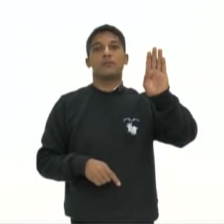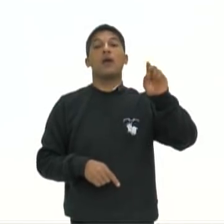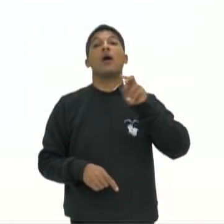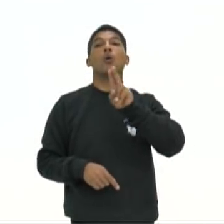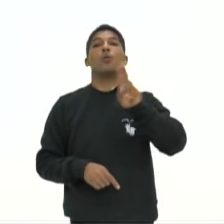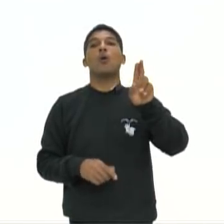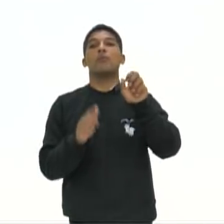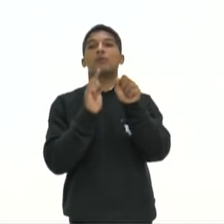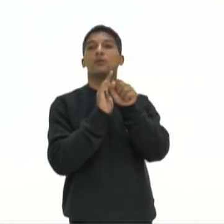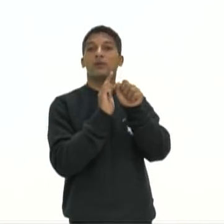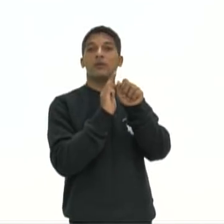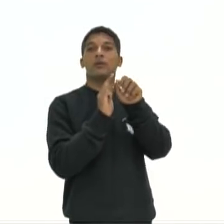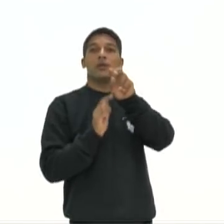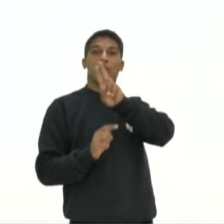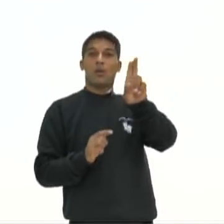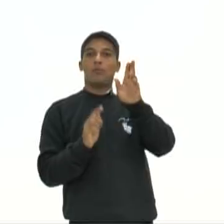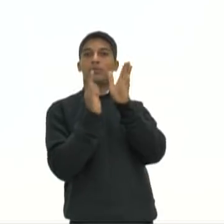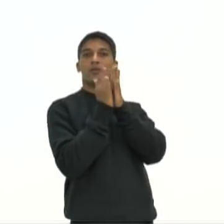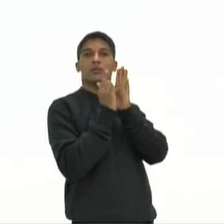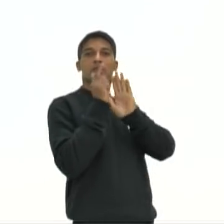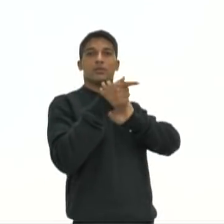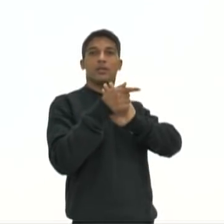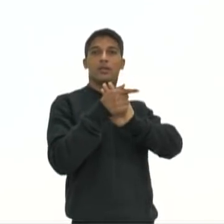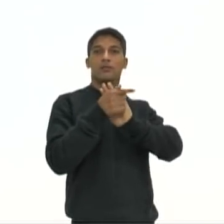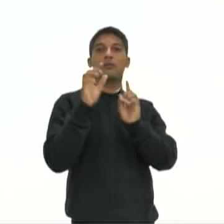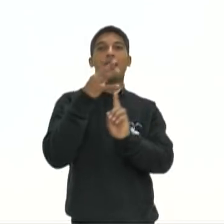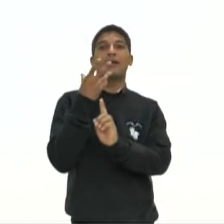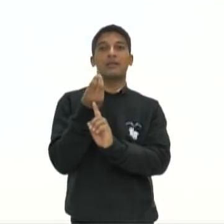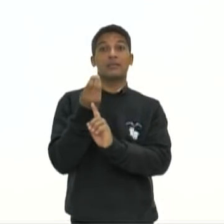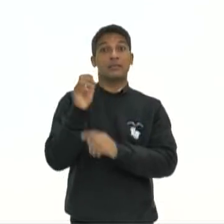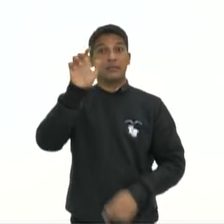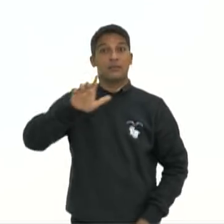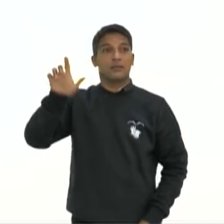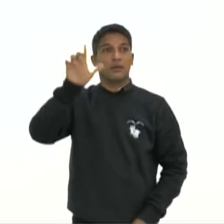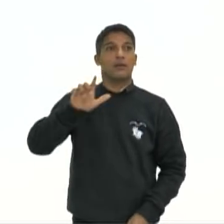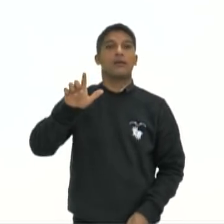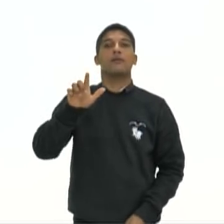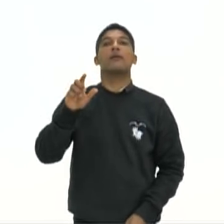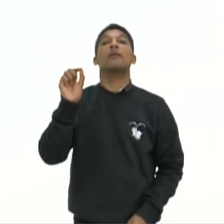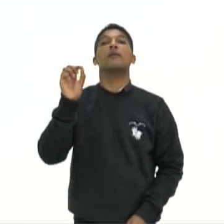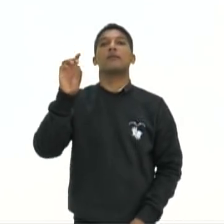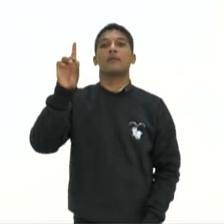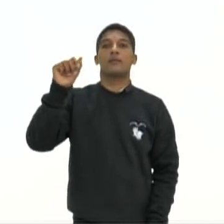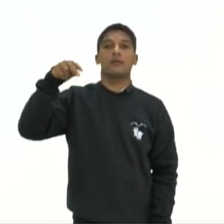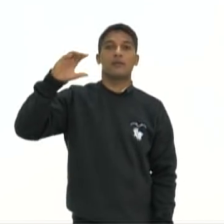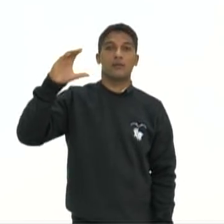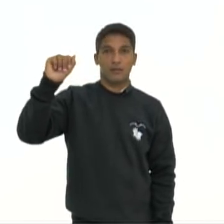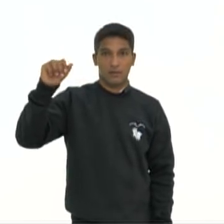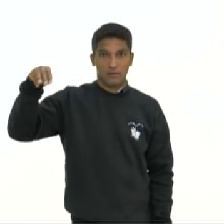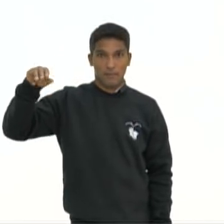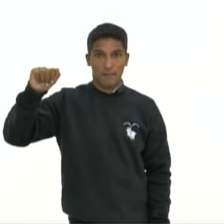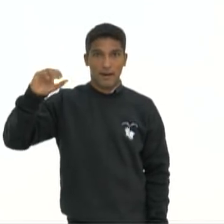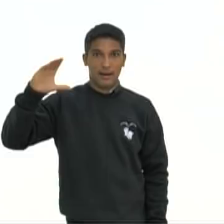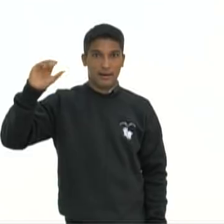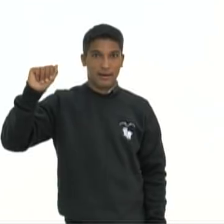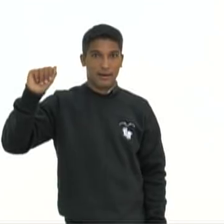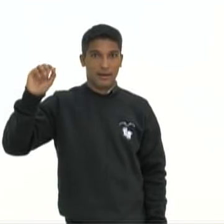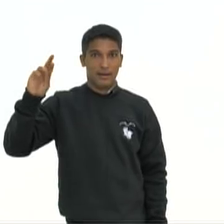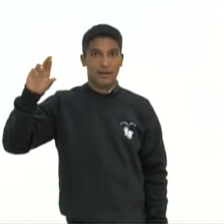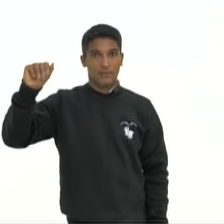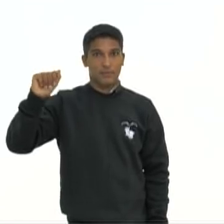gênero artístico literário era a dança macabra. E nós vamos agora para a